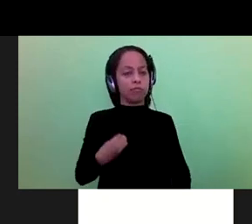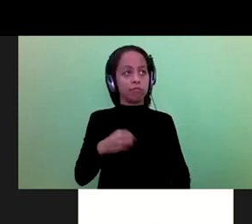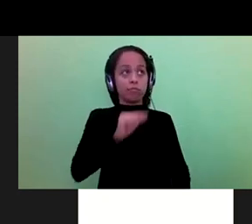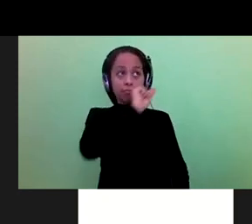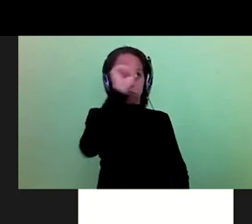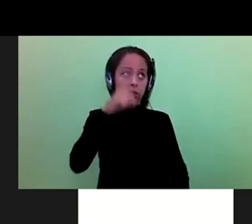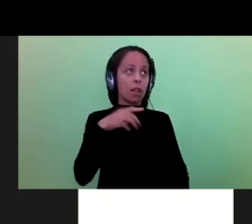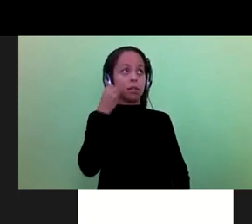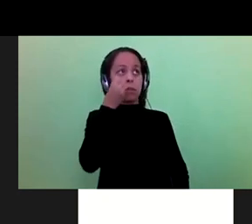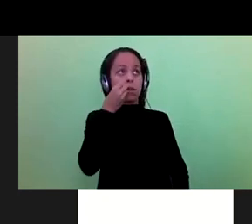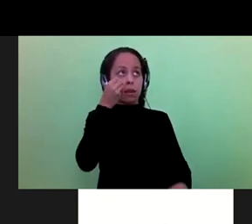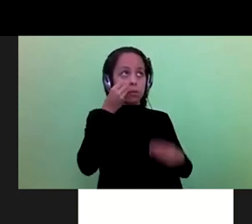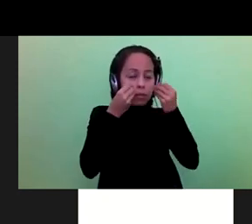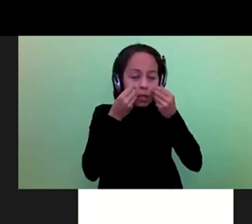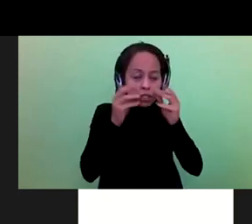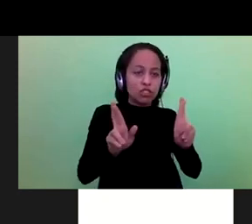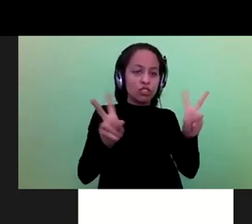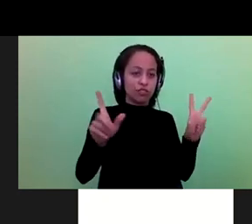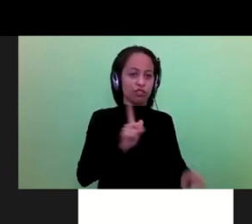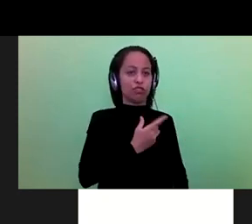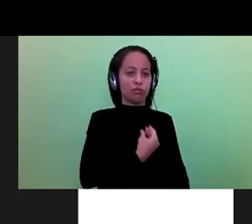experiências, mas